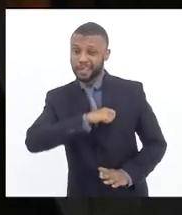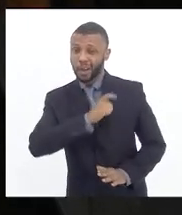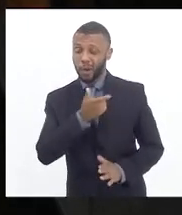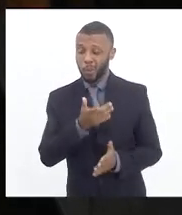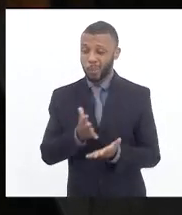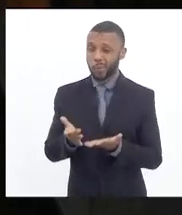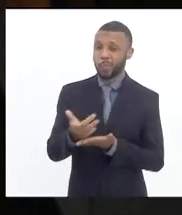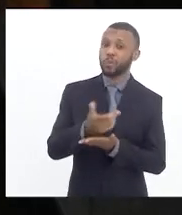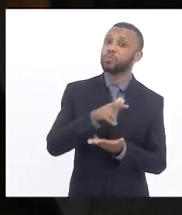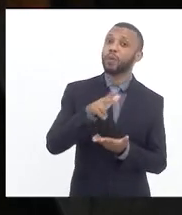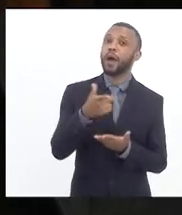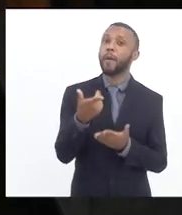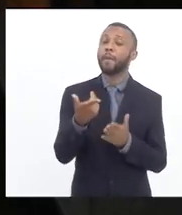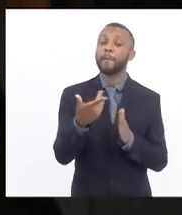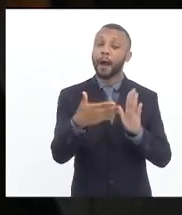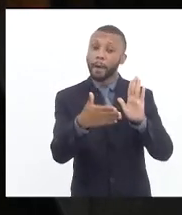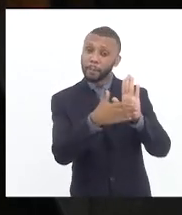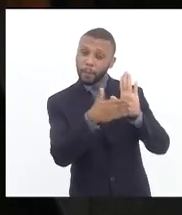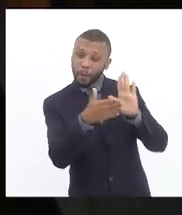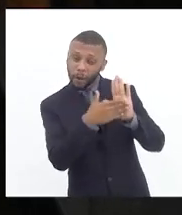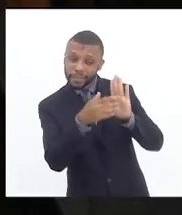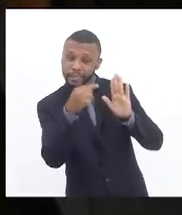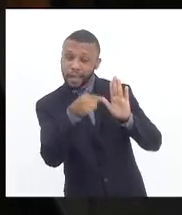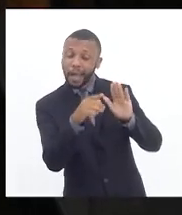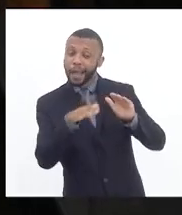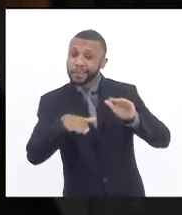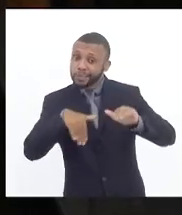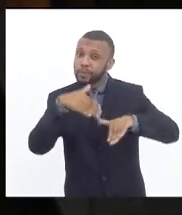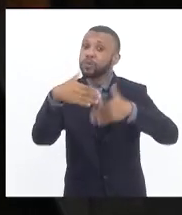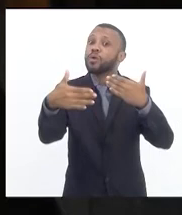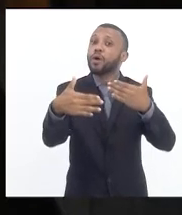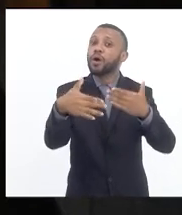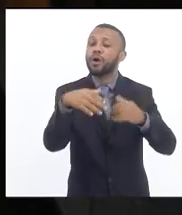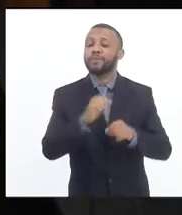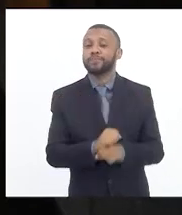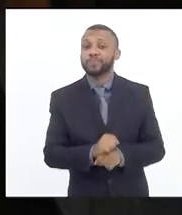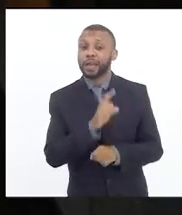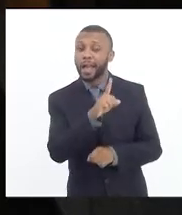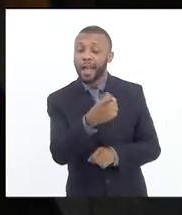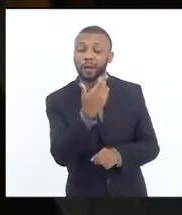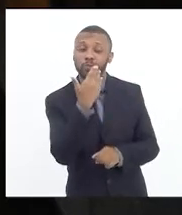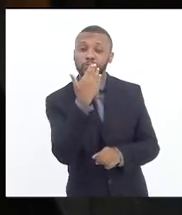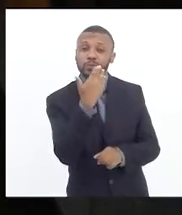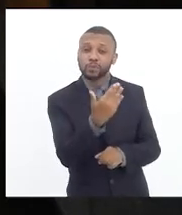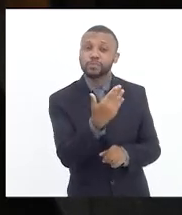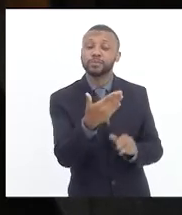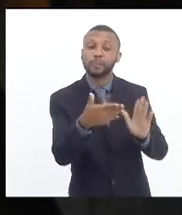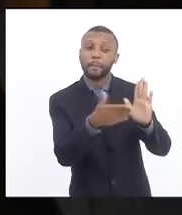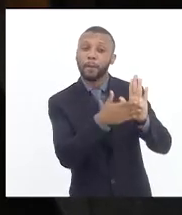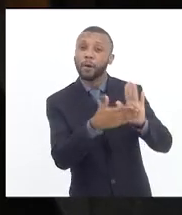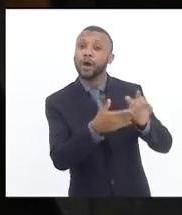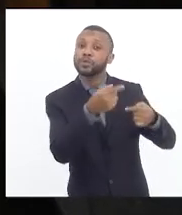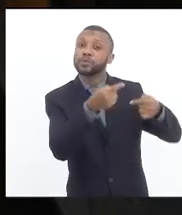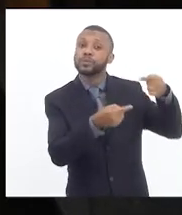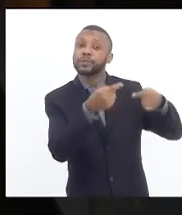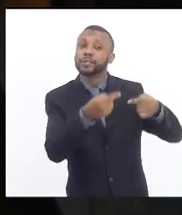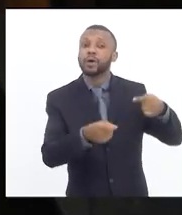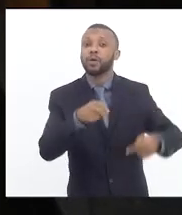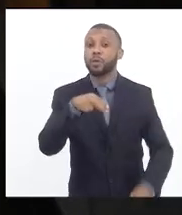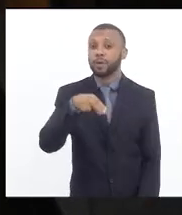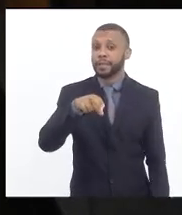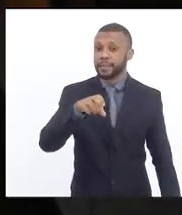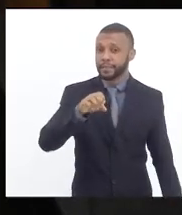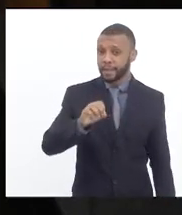não é uma agenda desenvolvimentista é uma página da agenda neoliberal não é nós sabemos testando estamos lidando